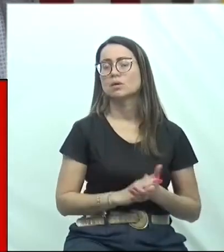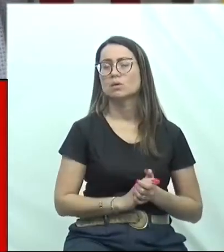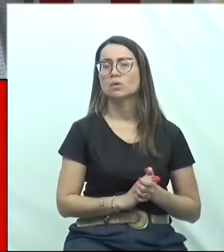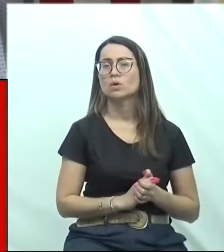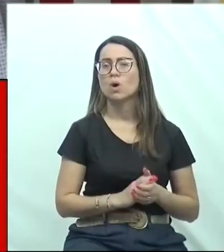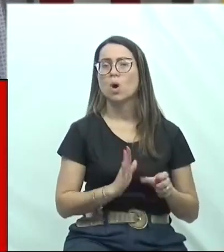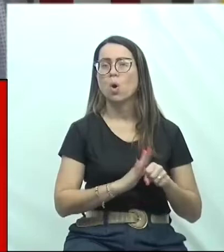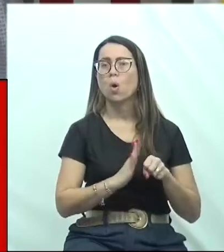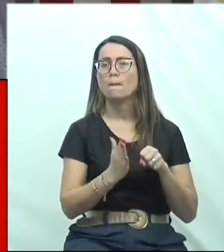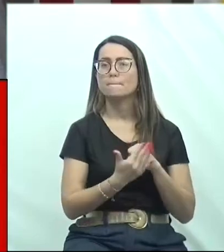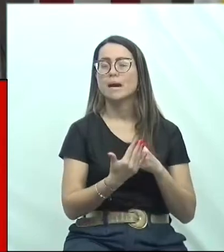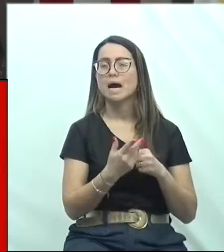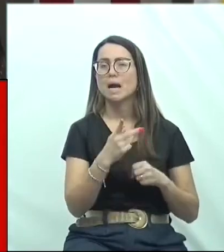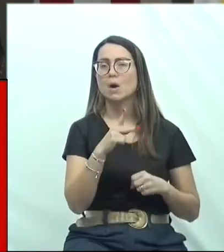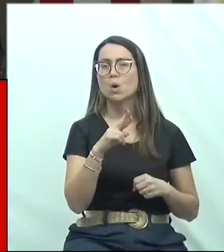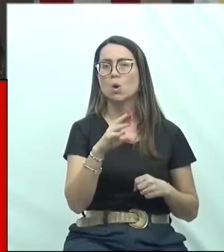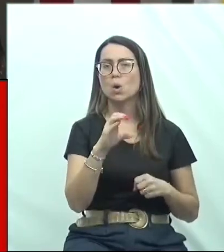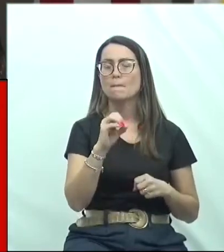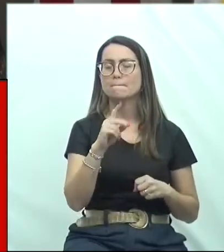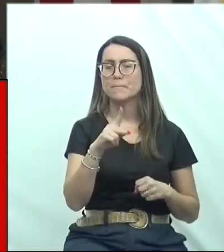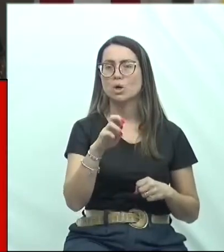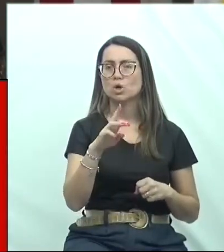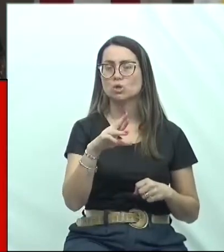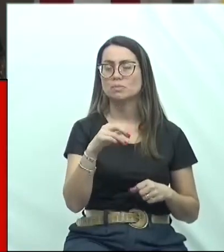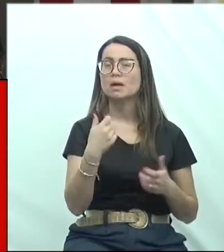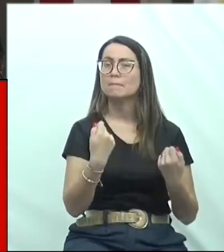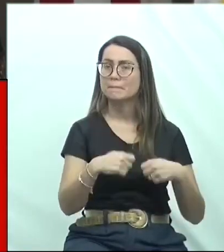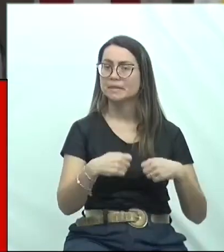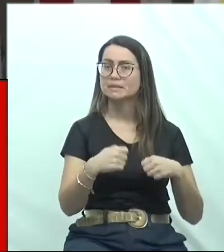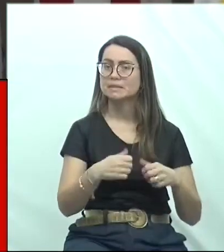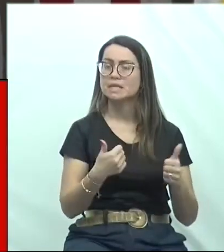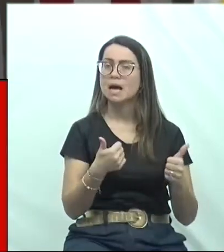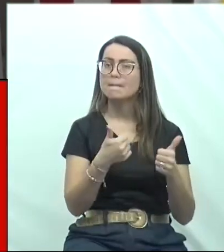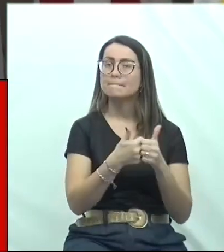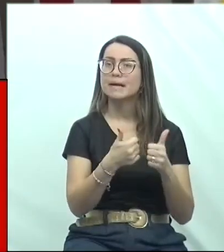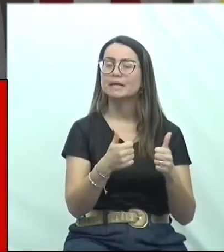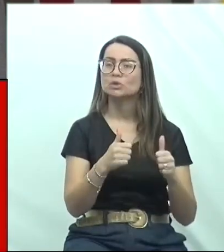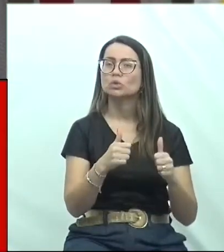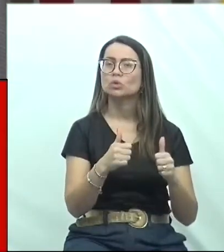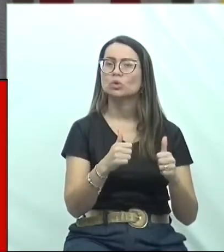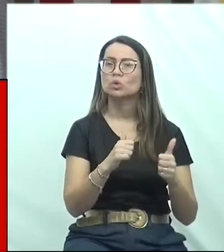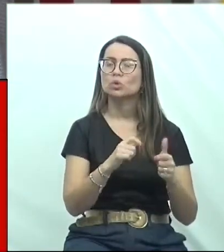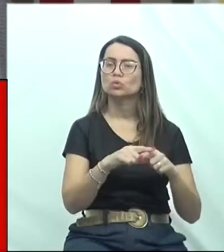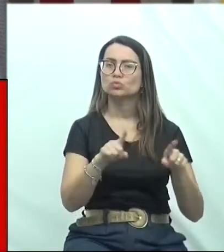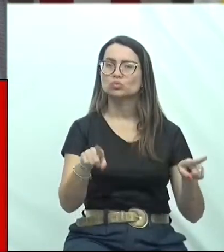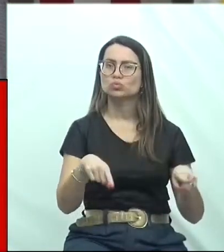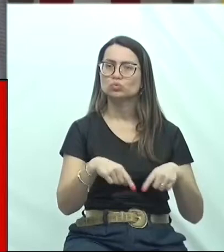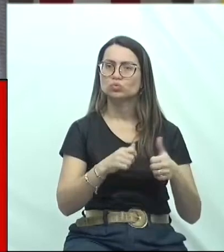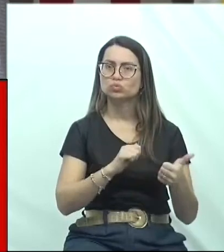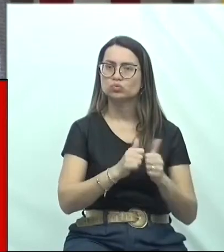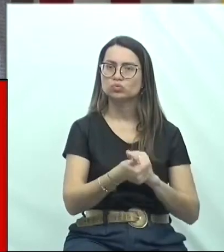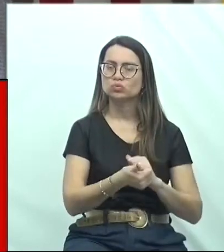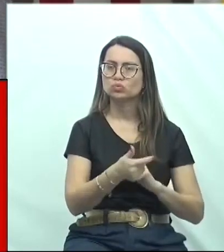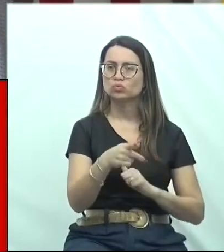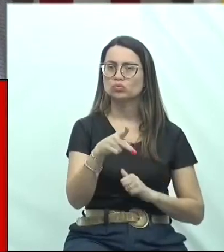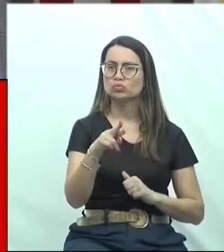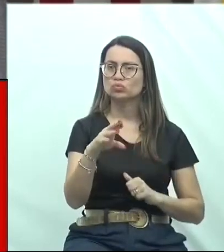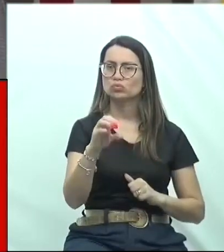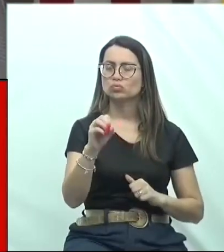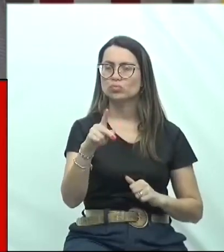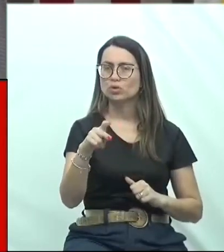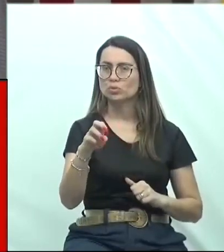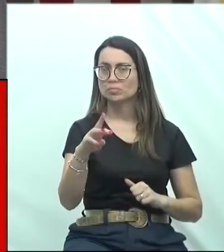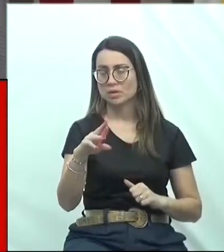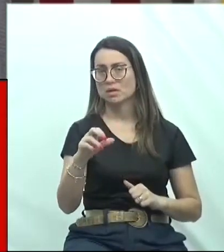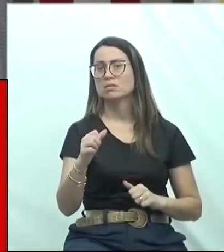Próspera precisa, e eu já dou uma sugestão também, ali perto do campo do Próspera, ali perto do campo do Próspera, tem